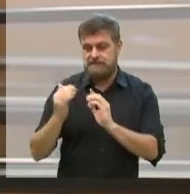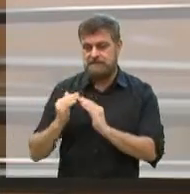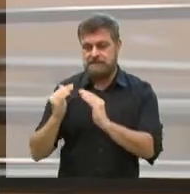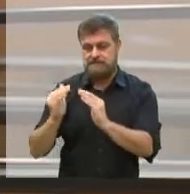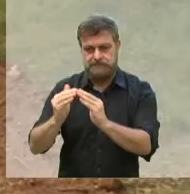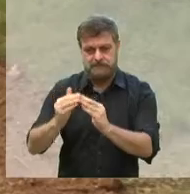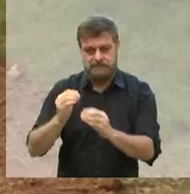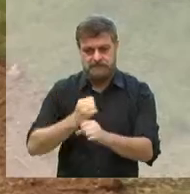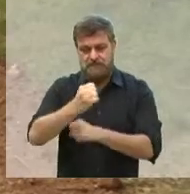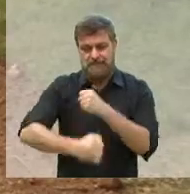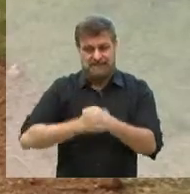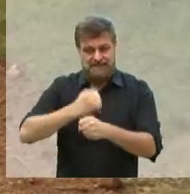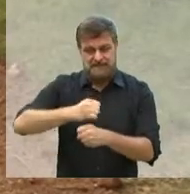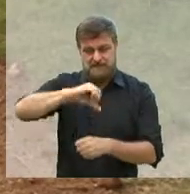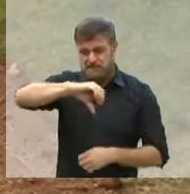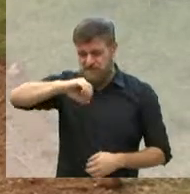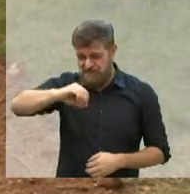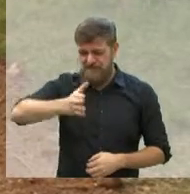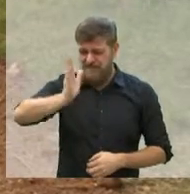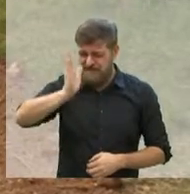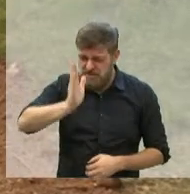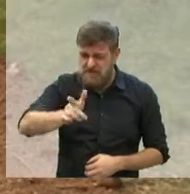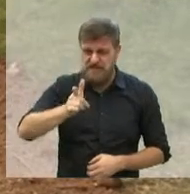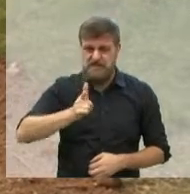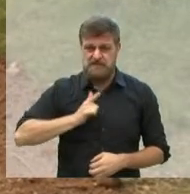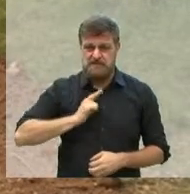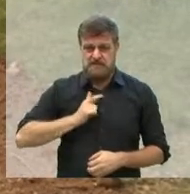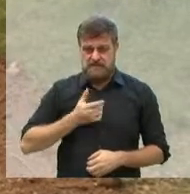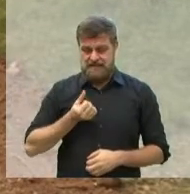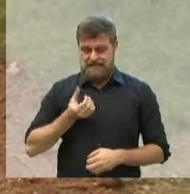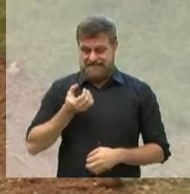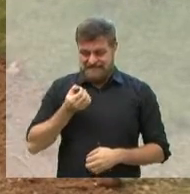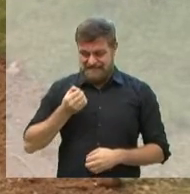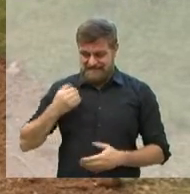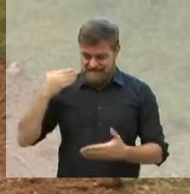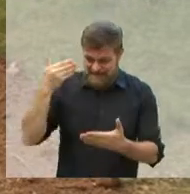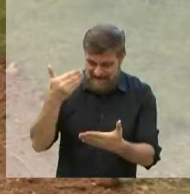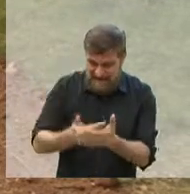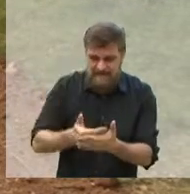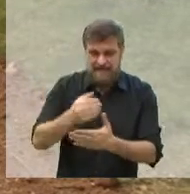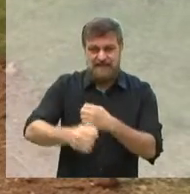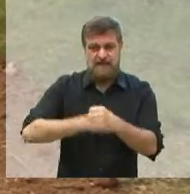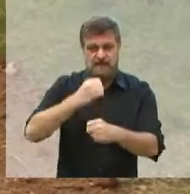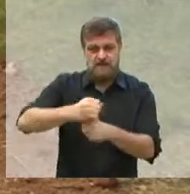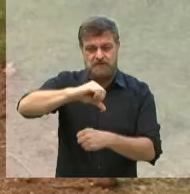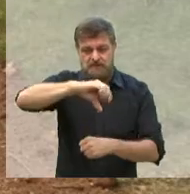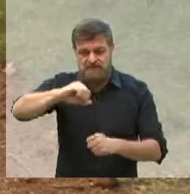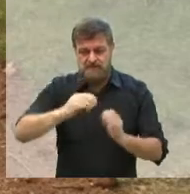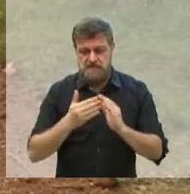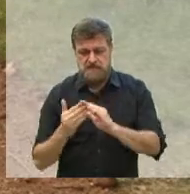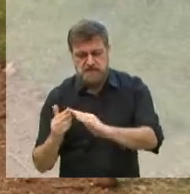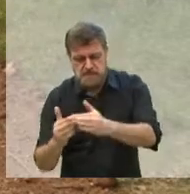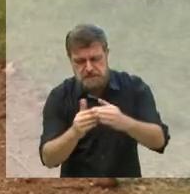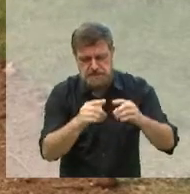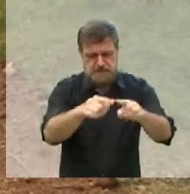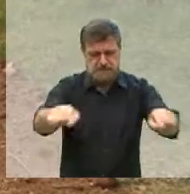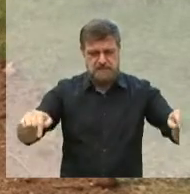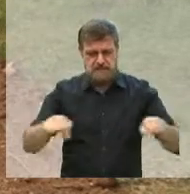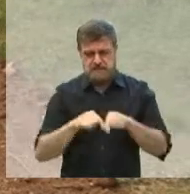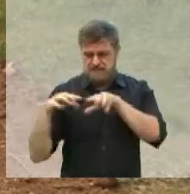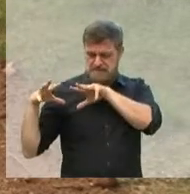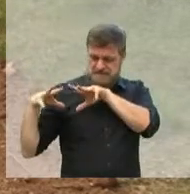década de 90 na nossa cidade, entre as décadas de 60 e 90, formação de favelas,